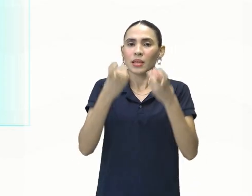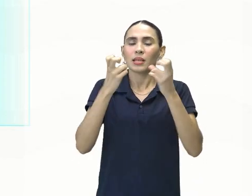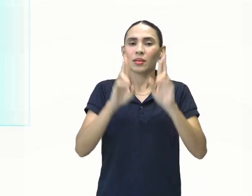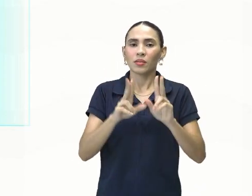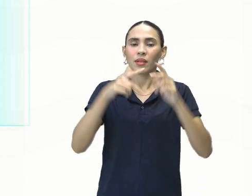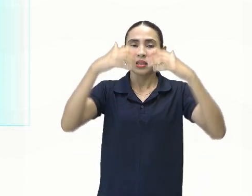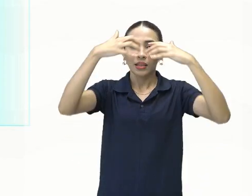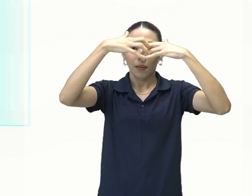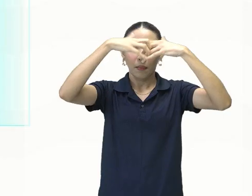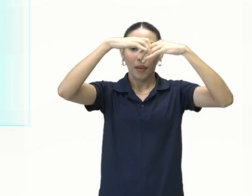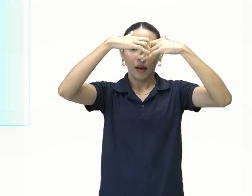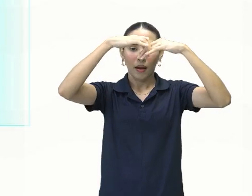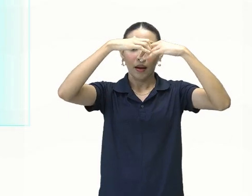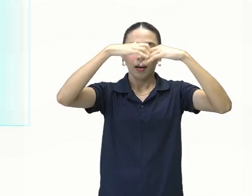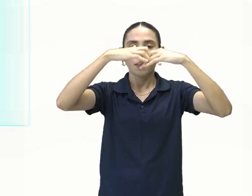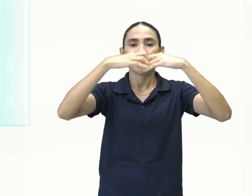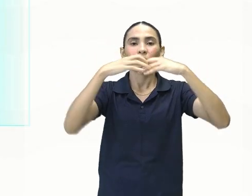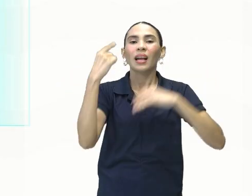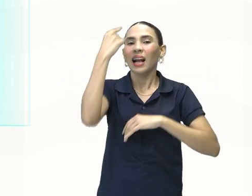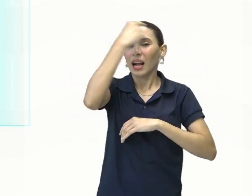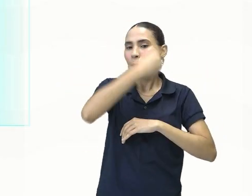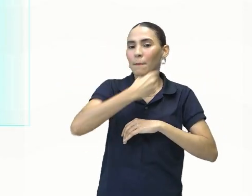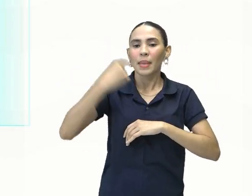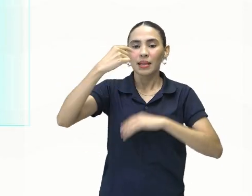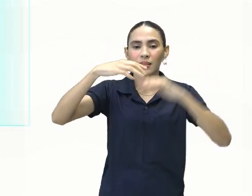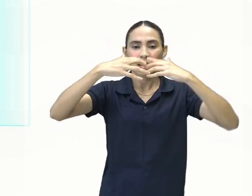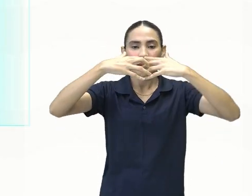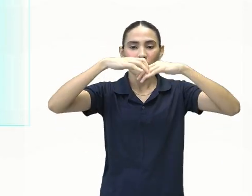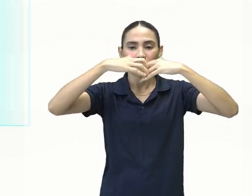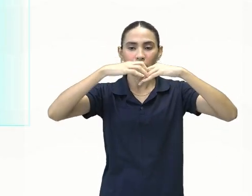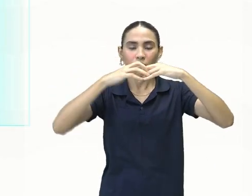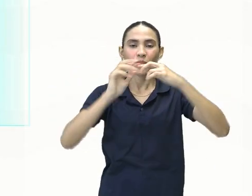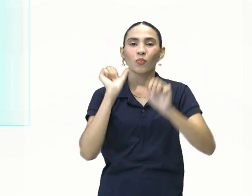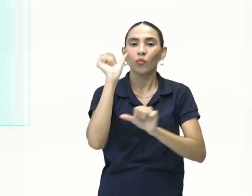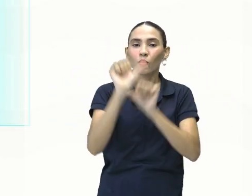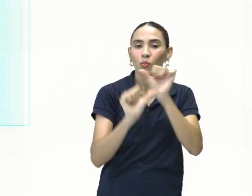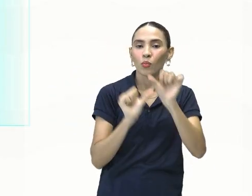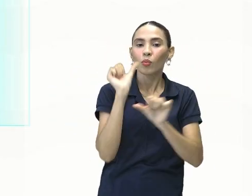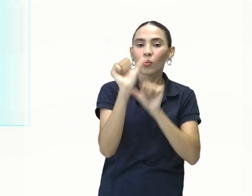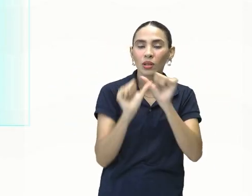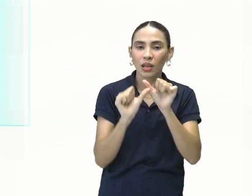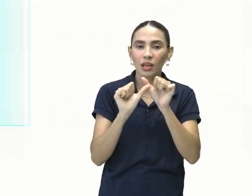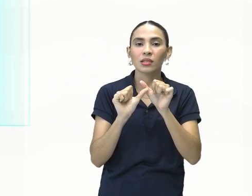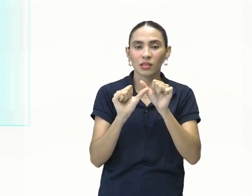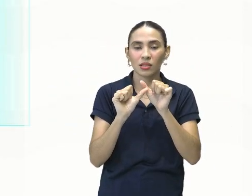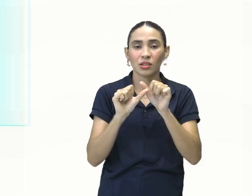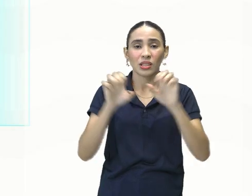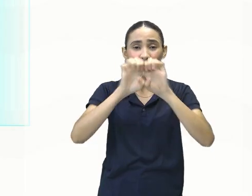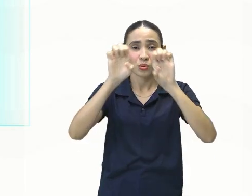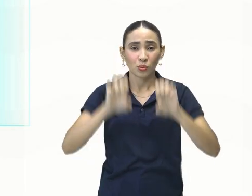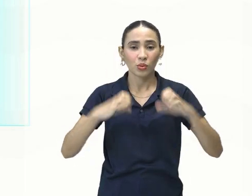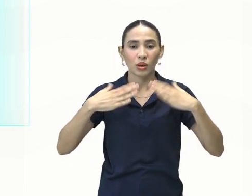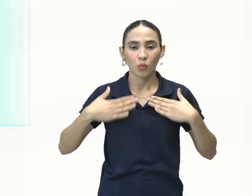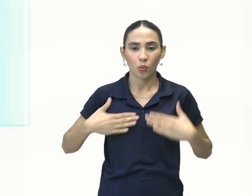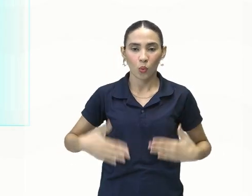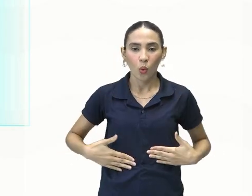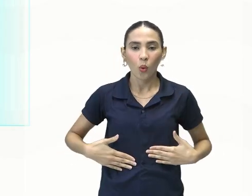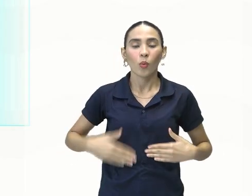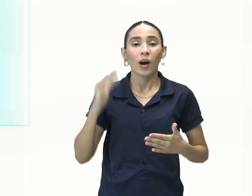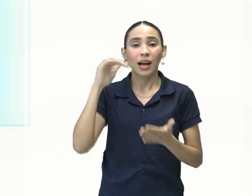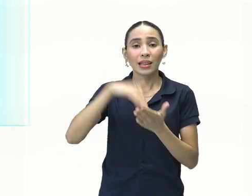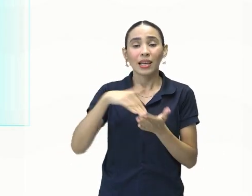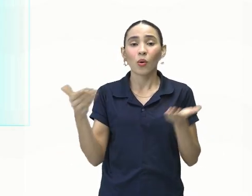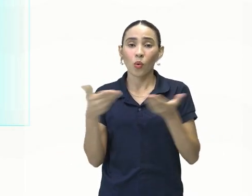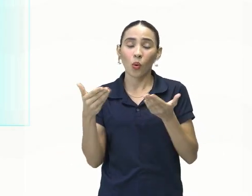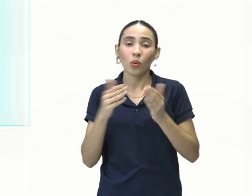crânio desses hominídeos, tá? Que foi aí sofrendo transformações anatômicas, né? Até chegar ao que temos